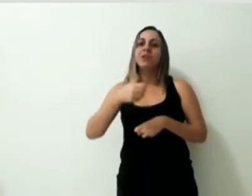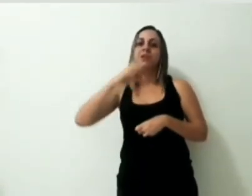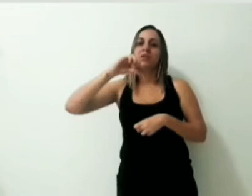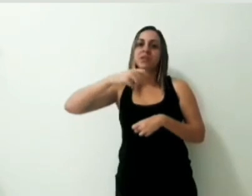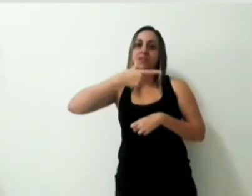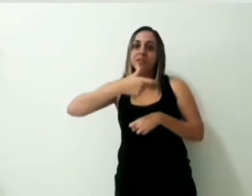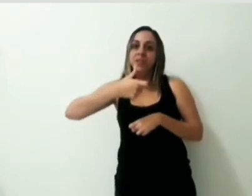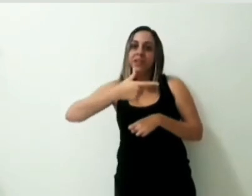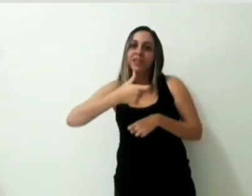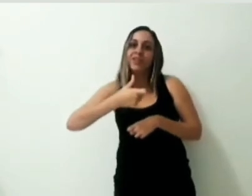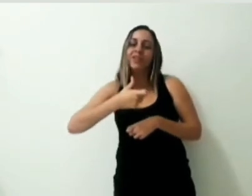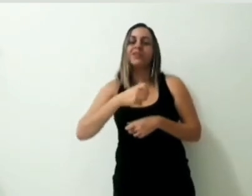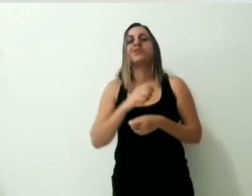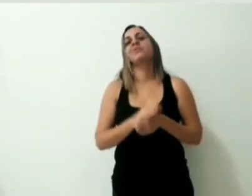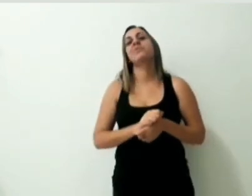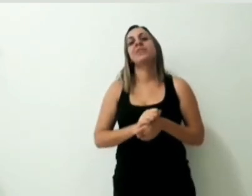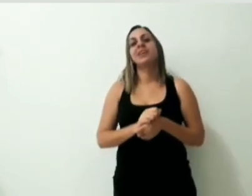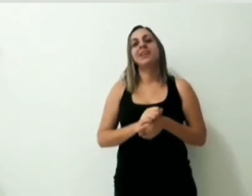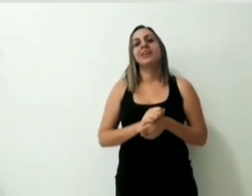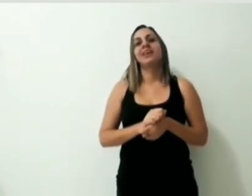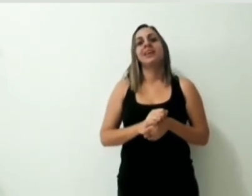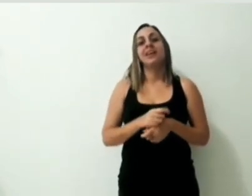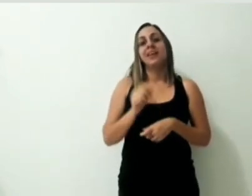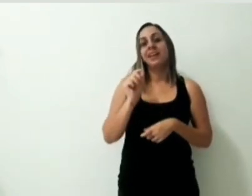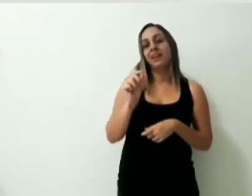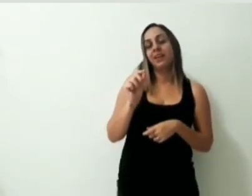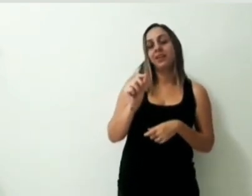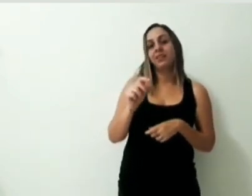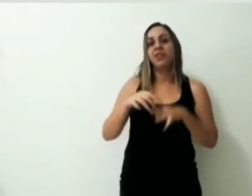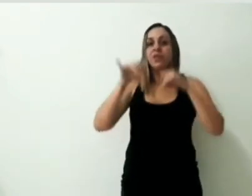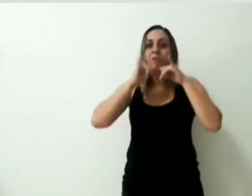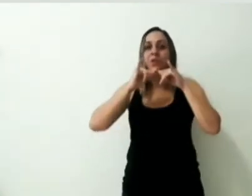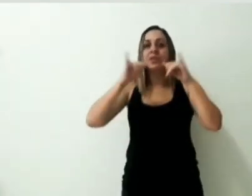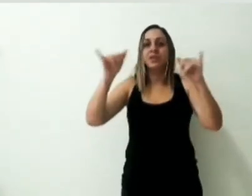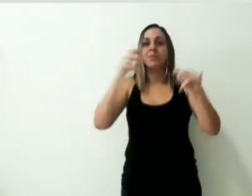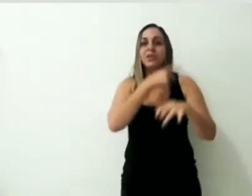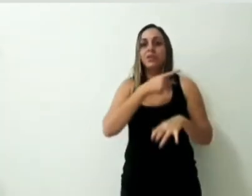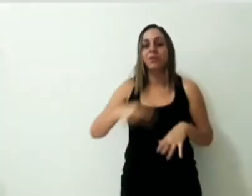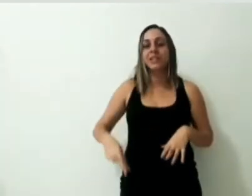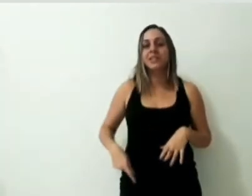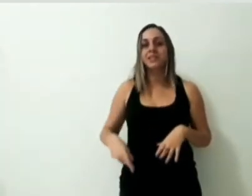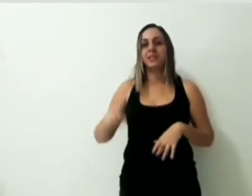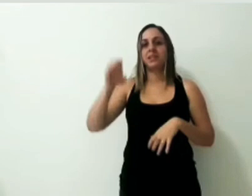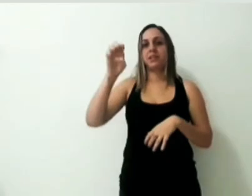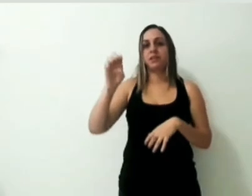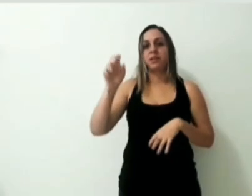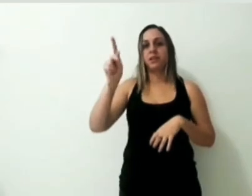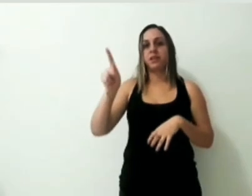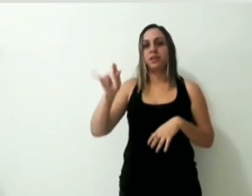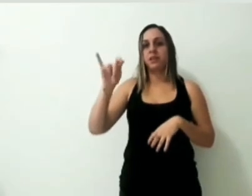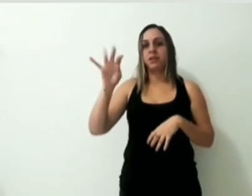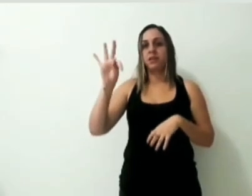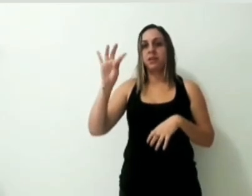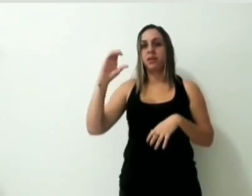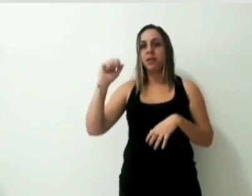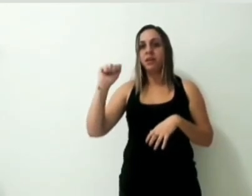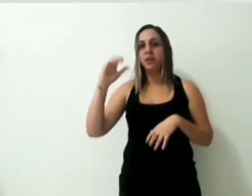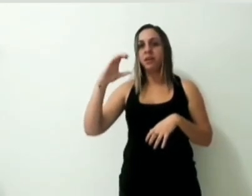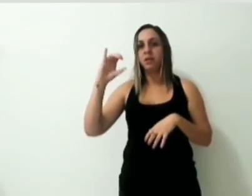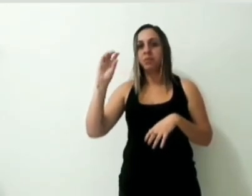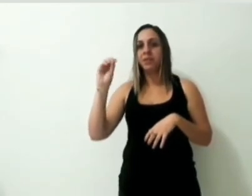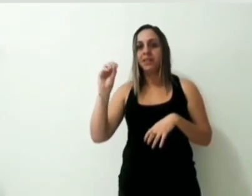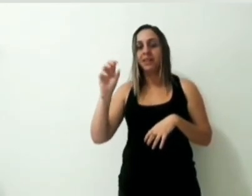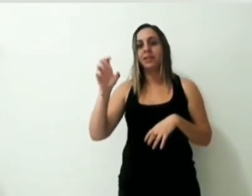1922. O ato foi a transmissão de um pronunciamento do presidente Epitácio Pessoa em comemoração aos 100 anos de